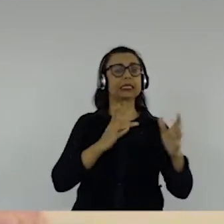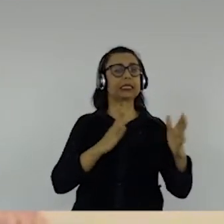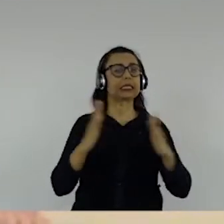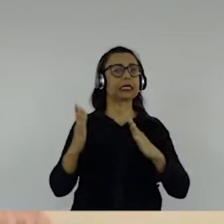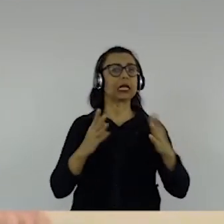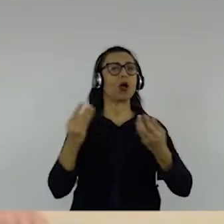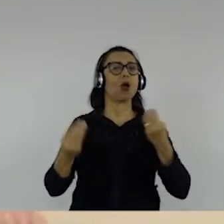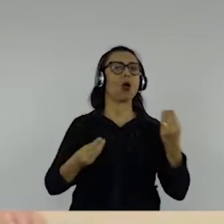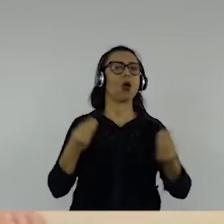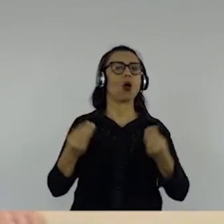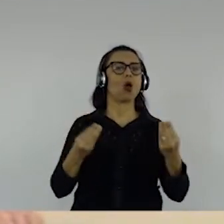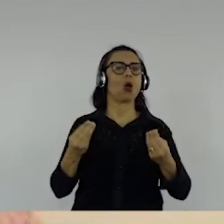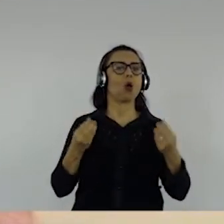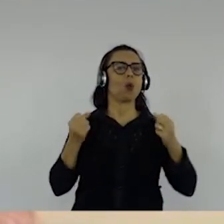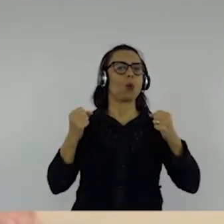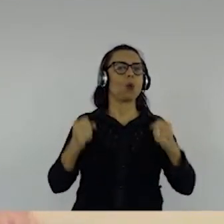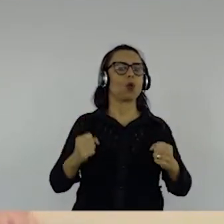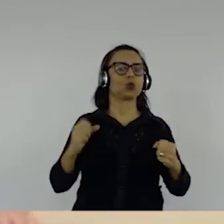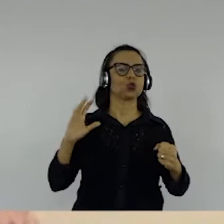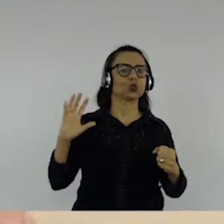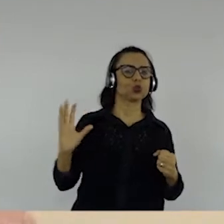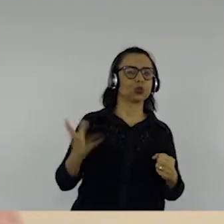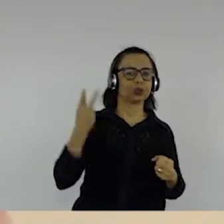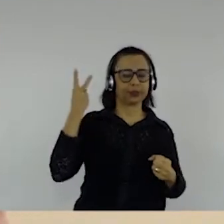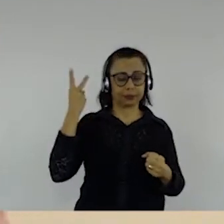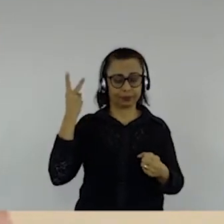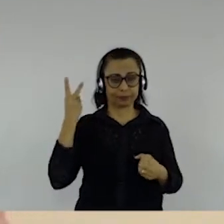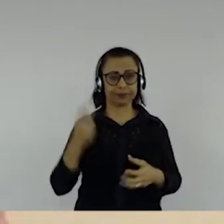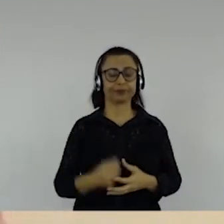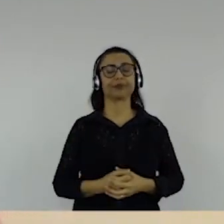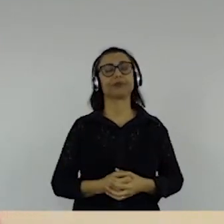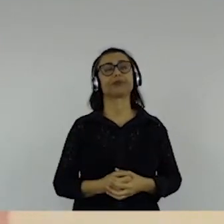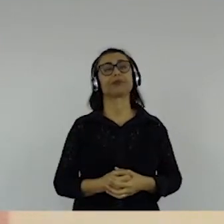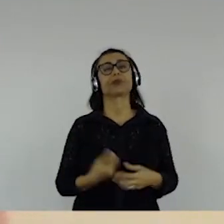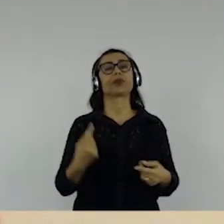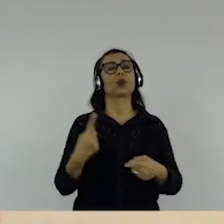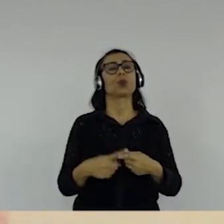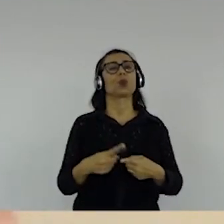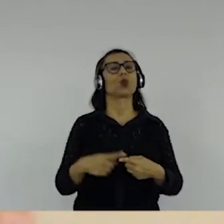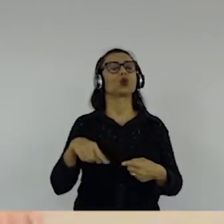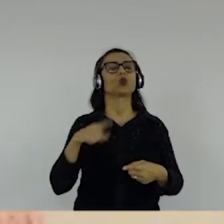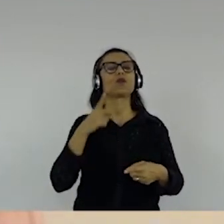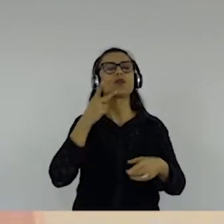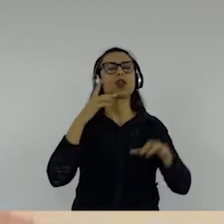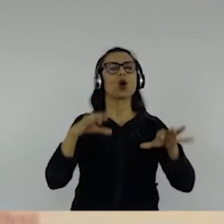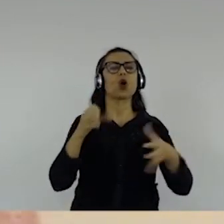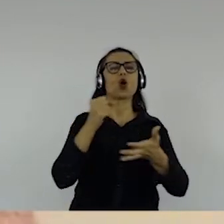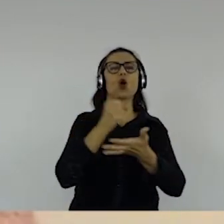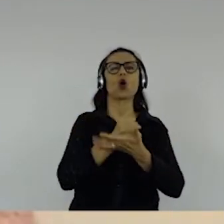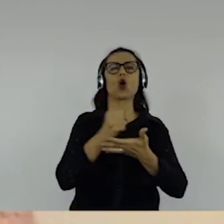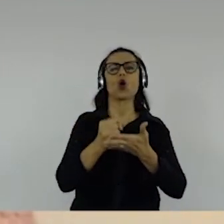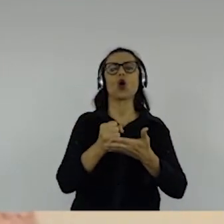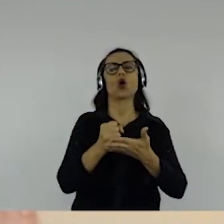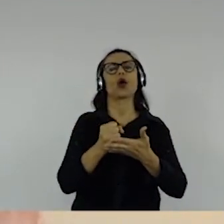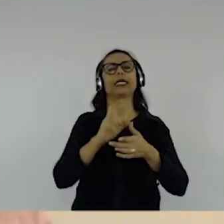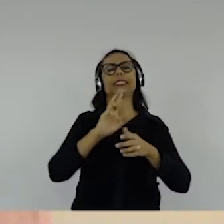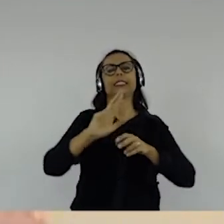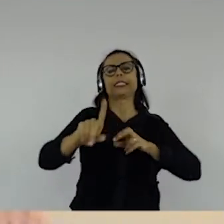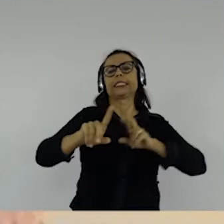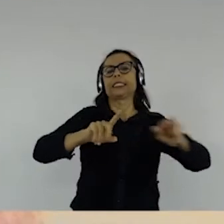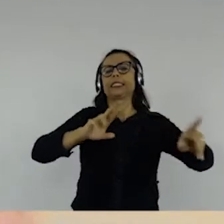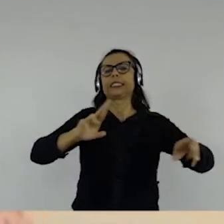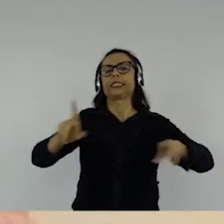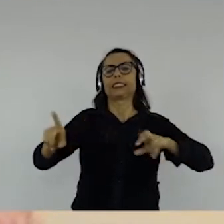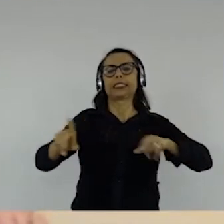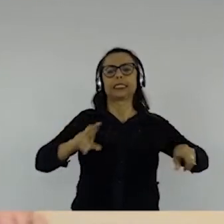de como ele poderia acontecer, até porque estamos falando de contratos que são bastante heterogêneos, eles podem